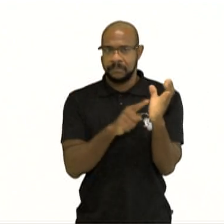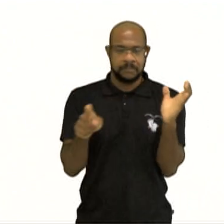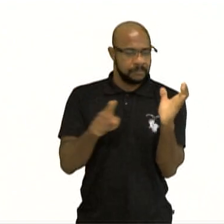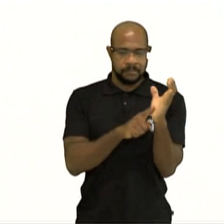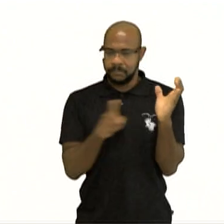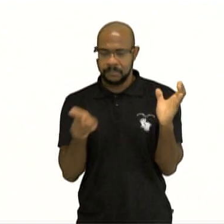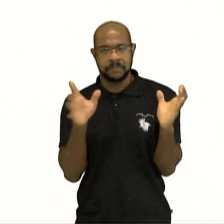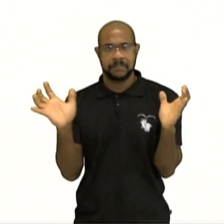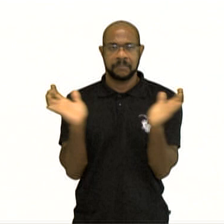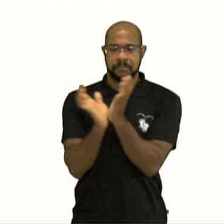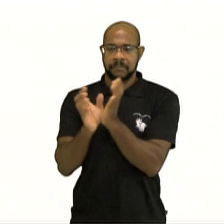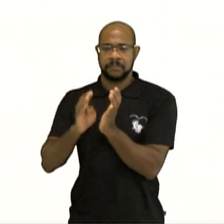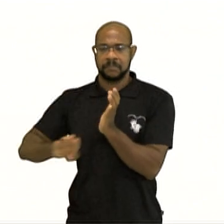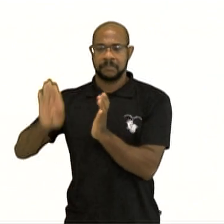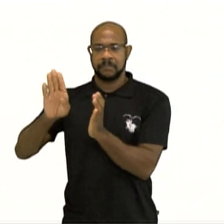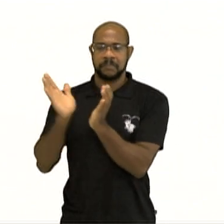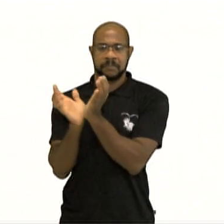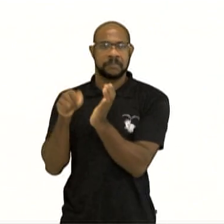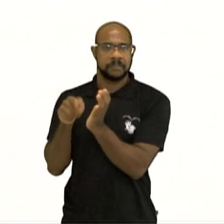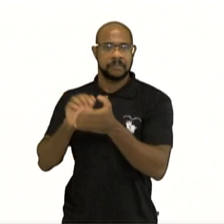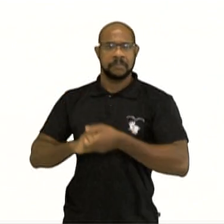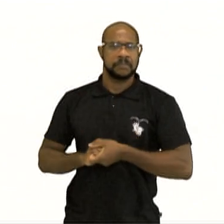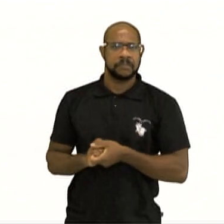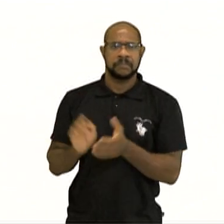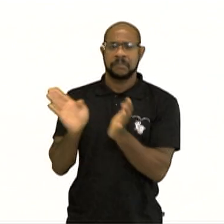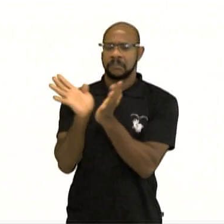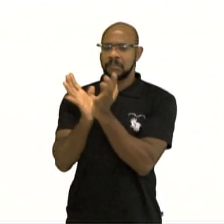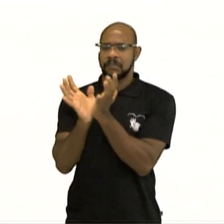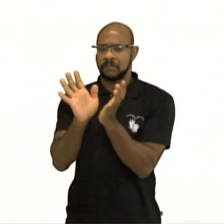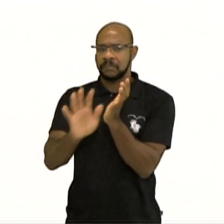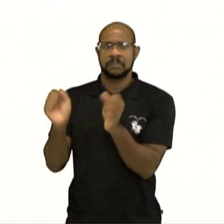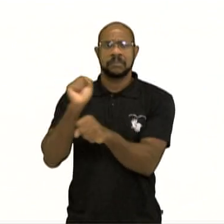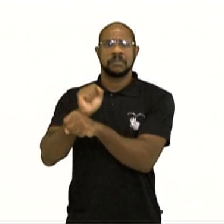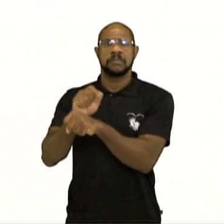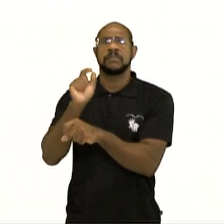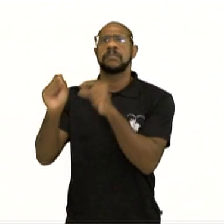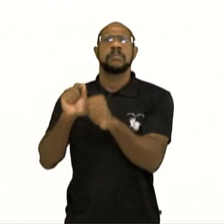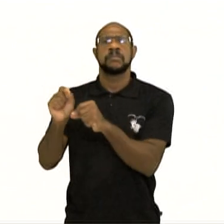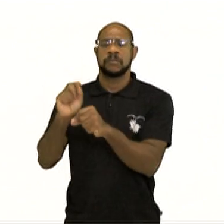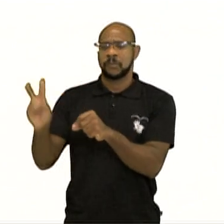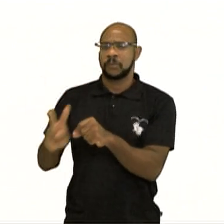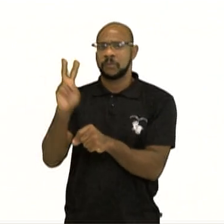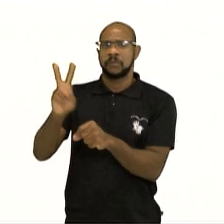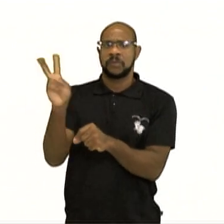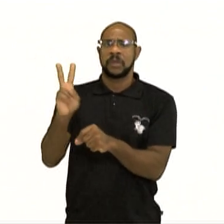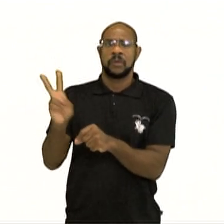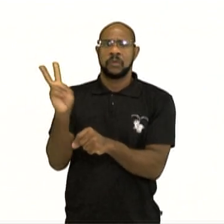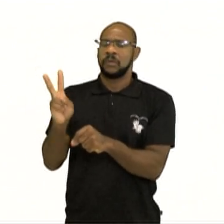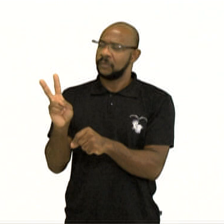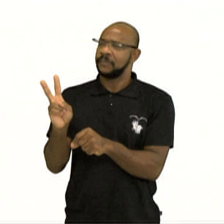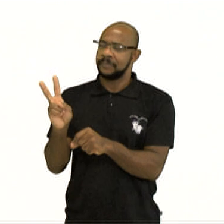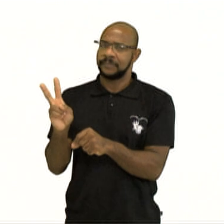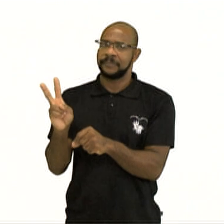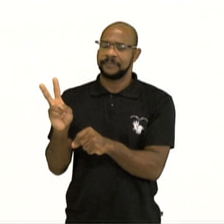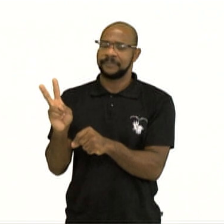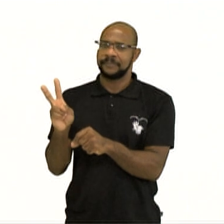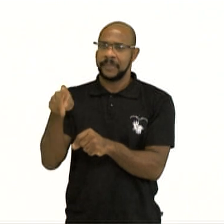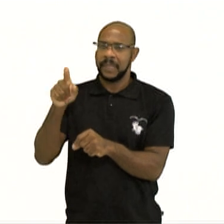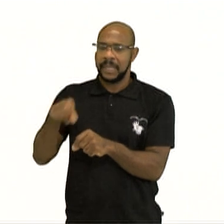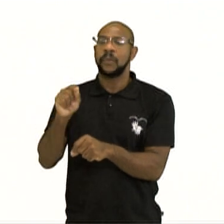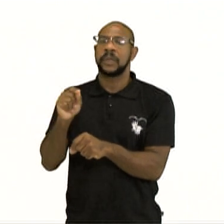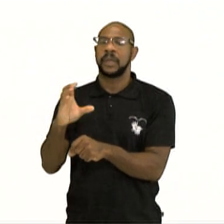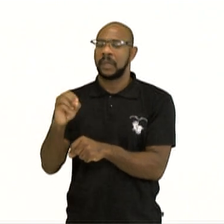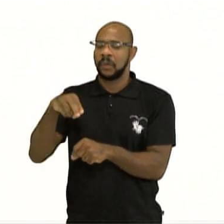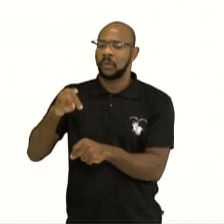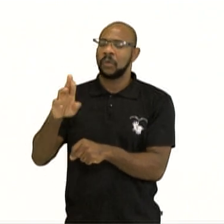mandados para o conjunto B. O que o conjunto B está guardando? Os valores do contradomínio.